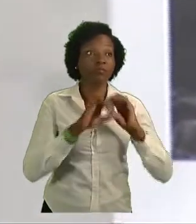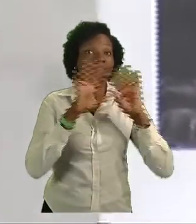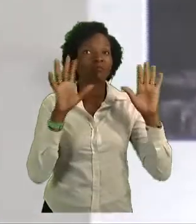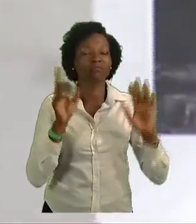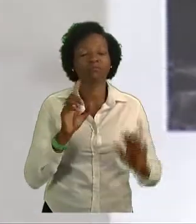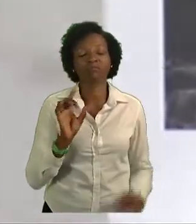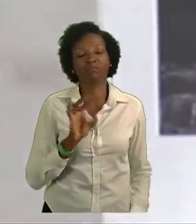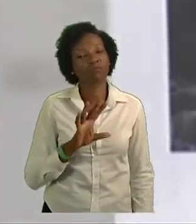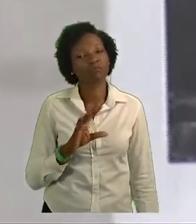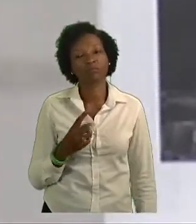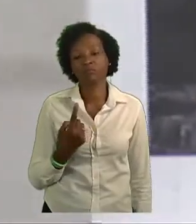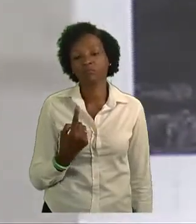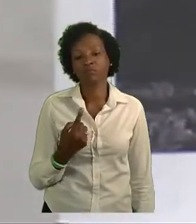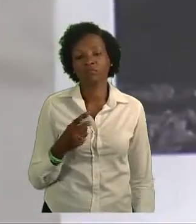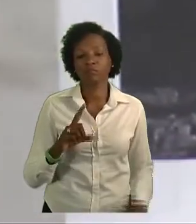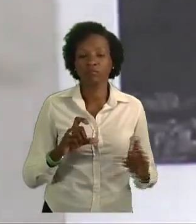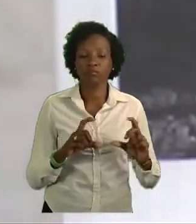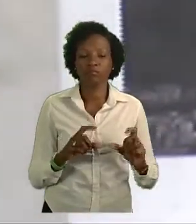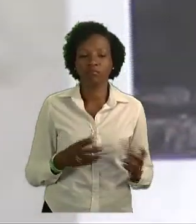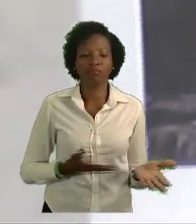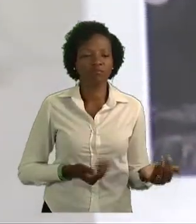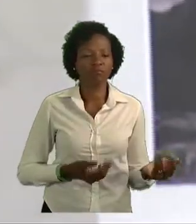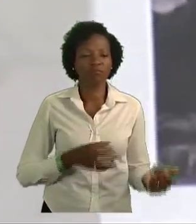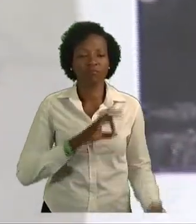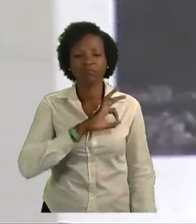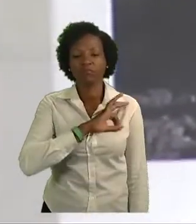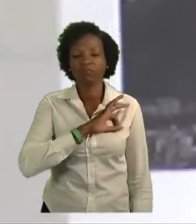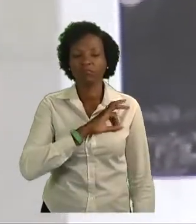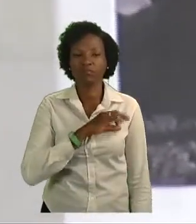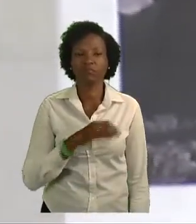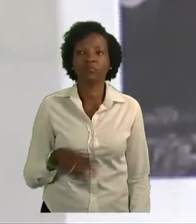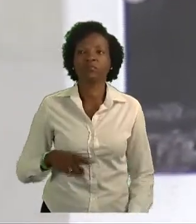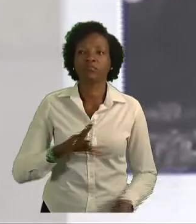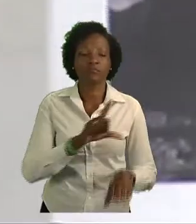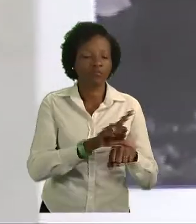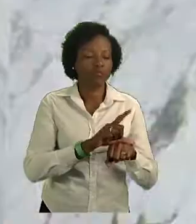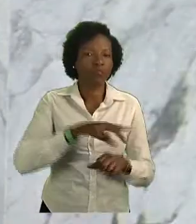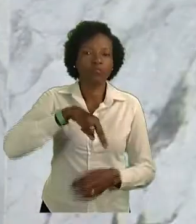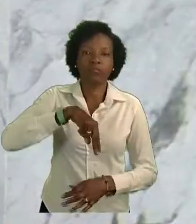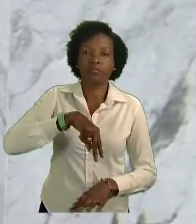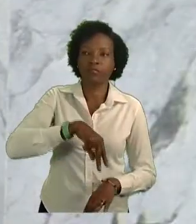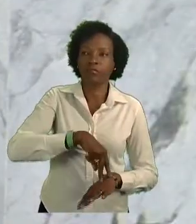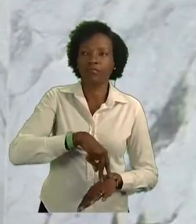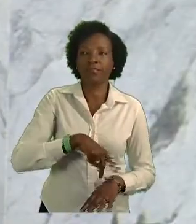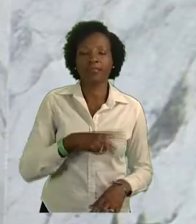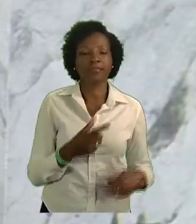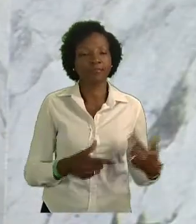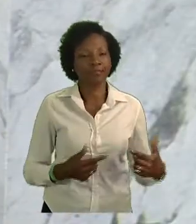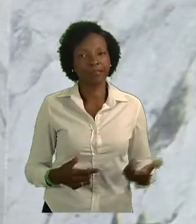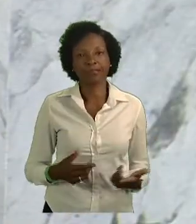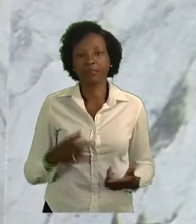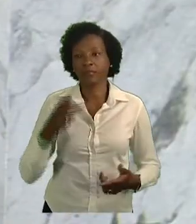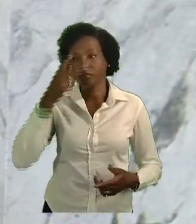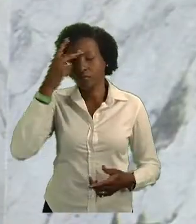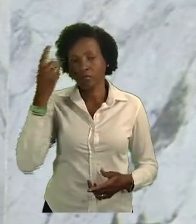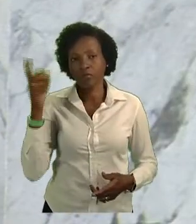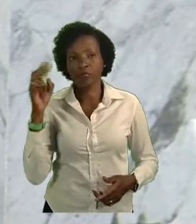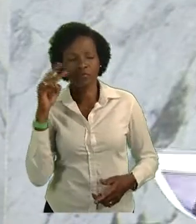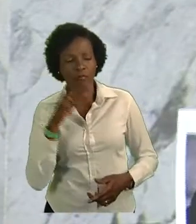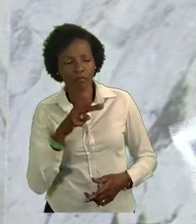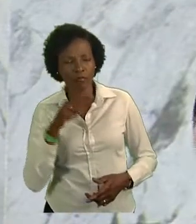conseguir o jovem policial que estava na frente de uma loja e foi reconhecido como policial militar e acabou sendo fuzilado